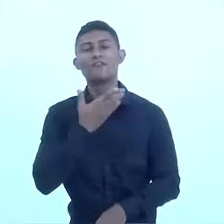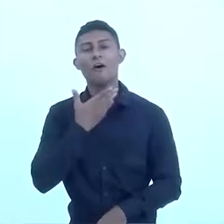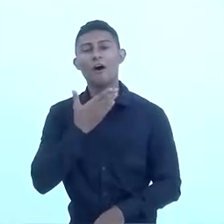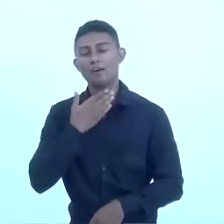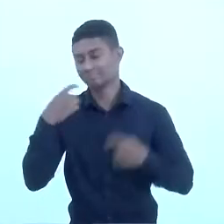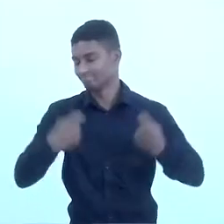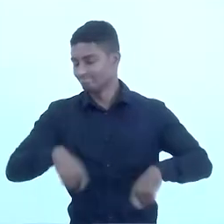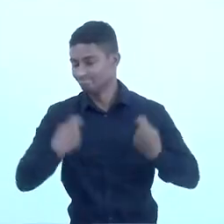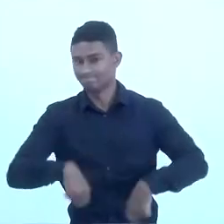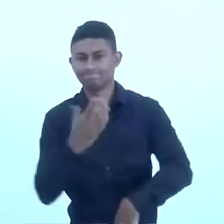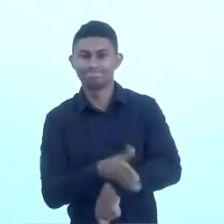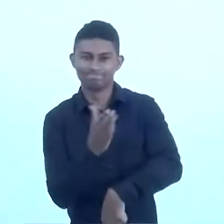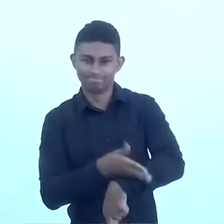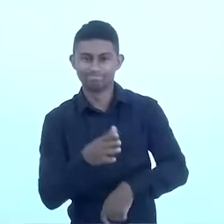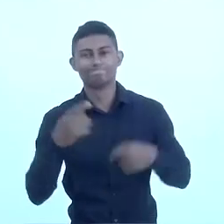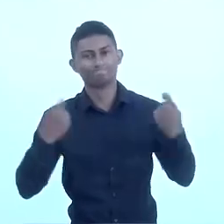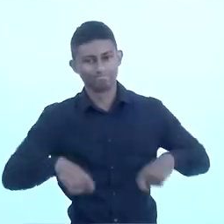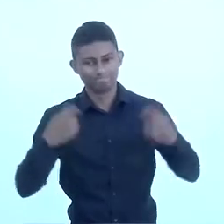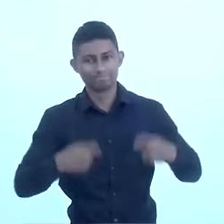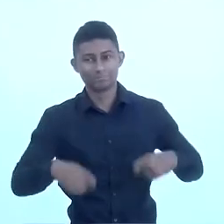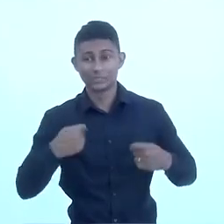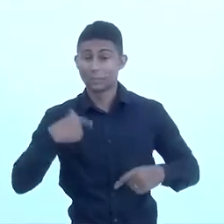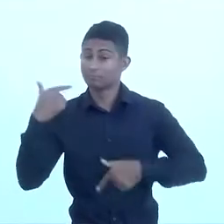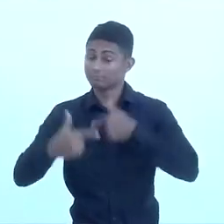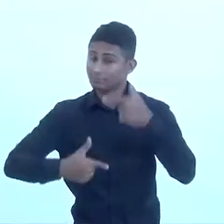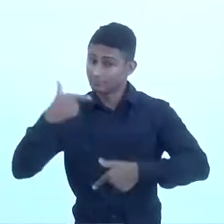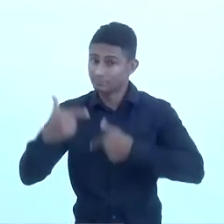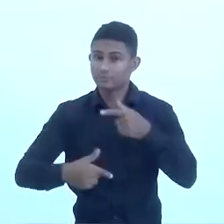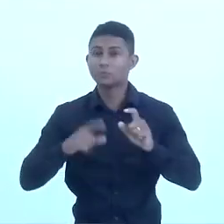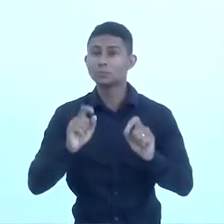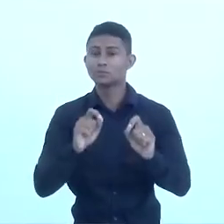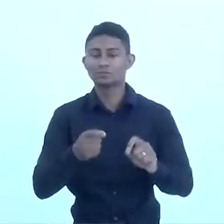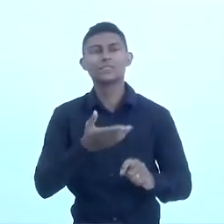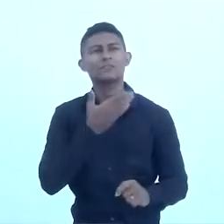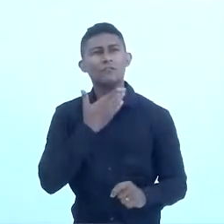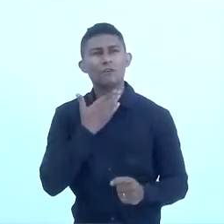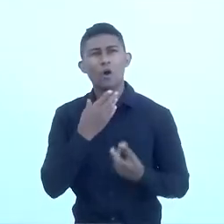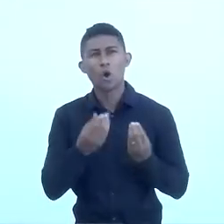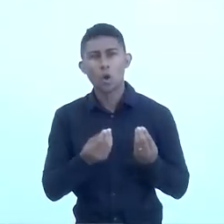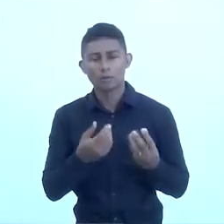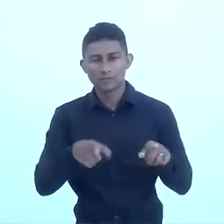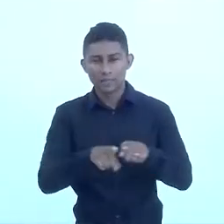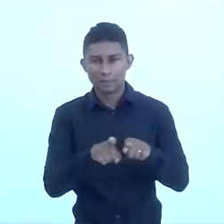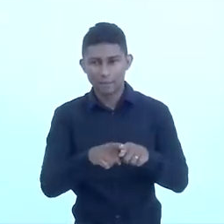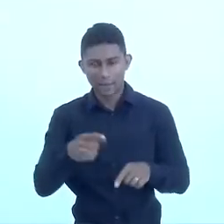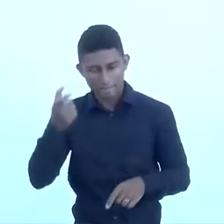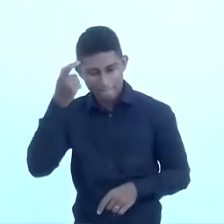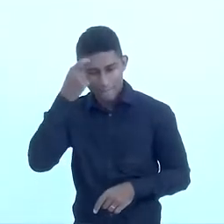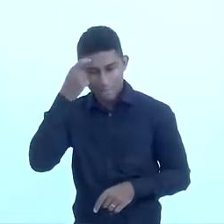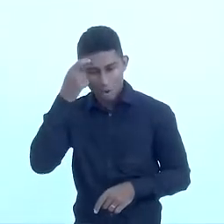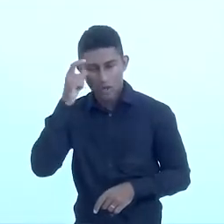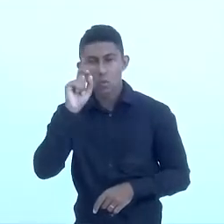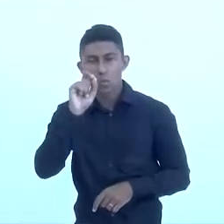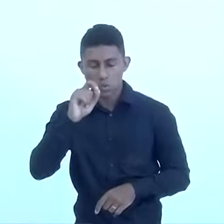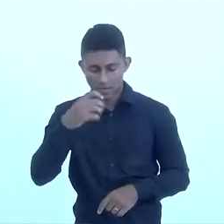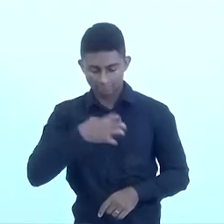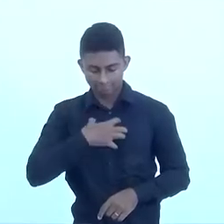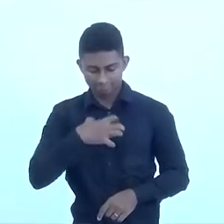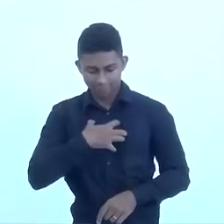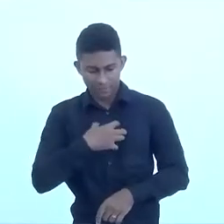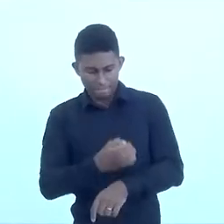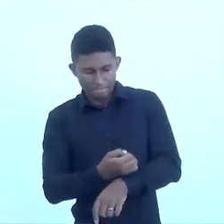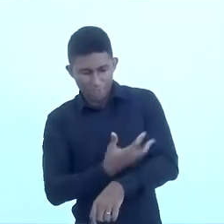poder falar. Os laboratórios, tudo. Tem que trabalhar a dicção, tem que trabalhar a memória das emoções. O que